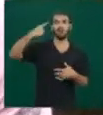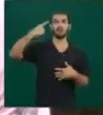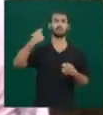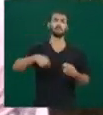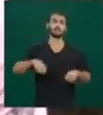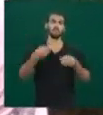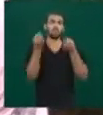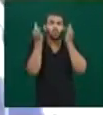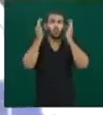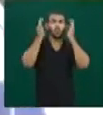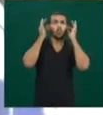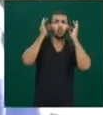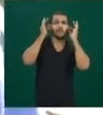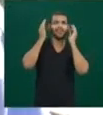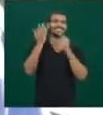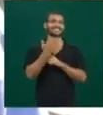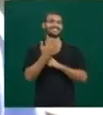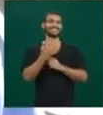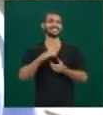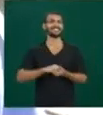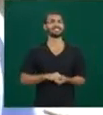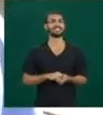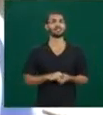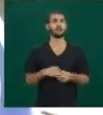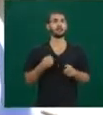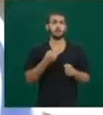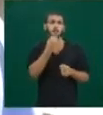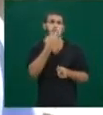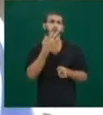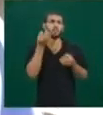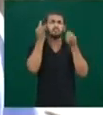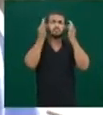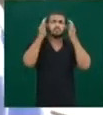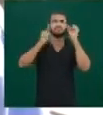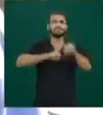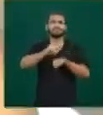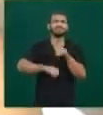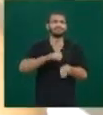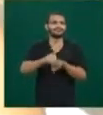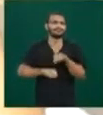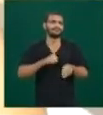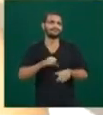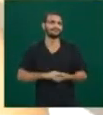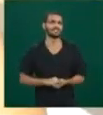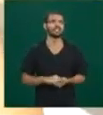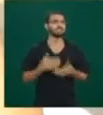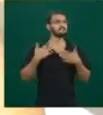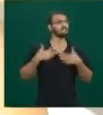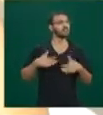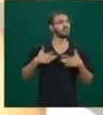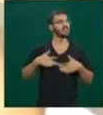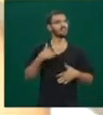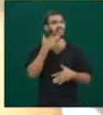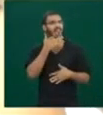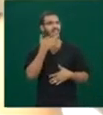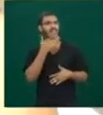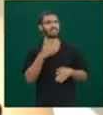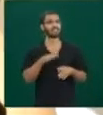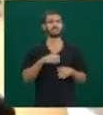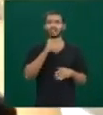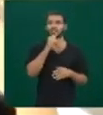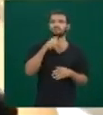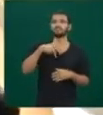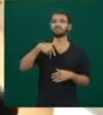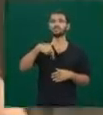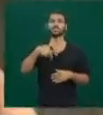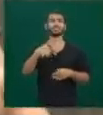mais, a música ajuda bastante. É bom, né, você ouvir uma musiquinha e andar de bicicleta, que faz muito bem. É gostoso, né, que você caminha ouvindo a